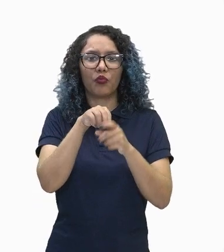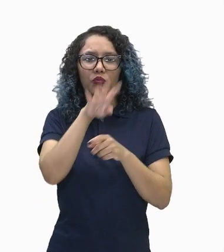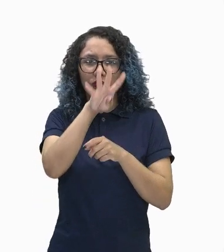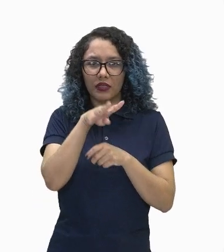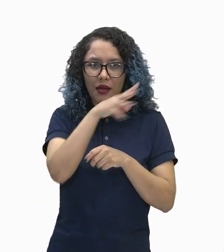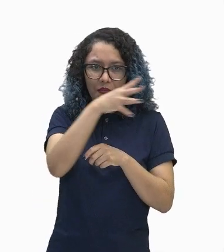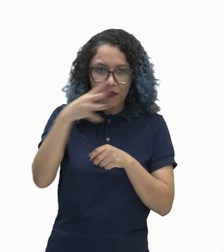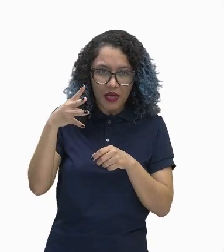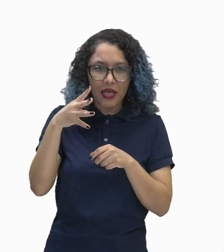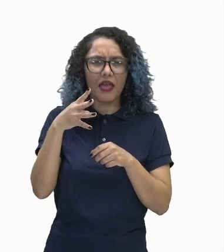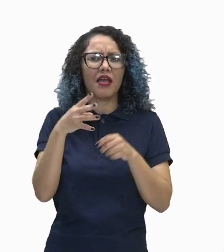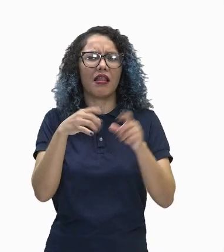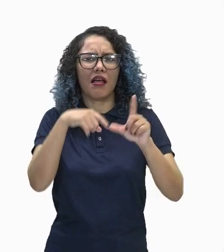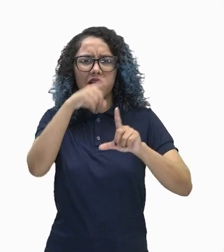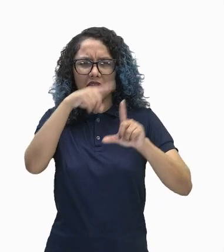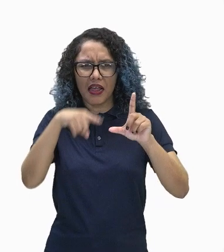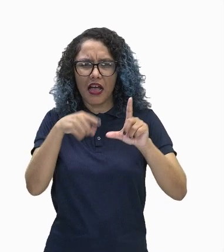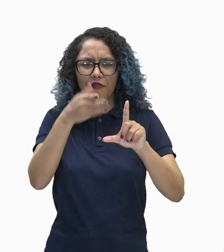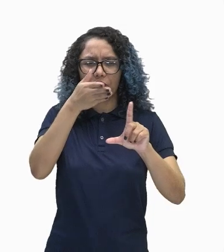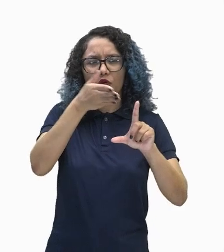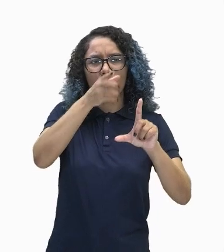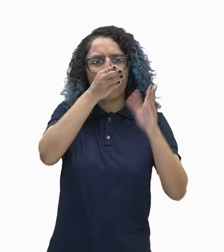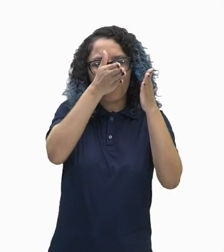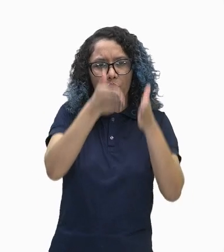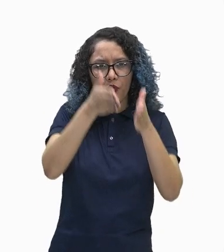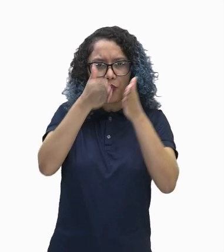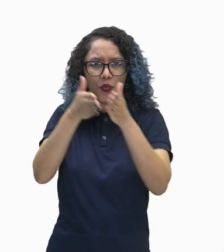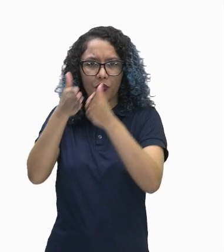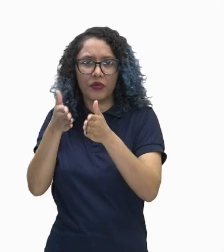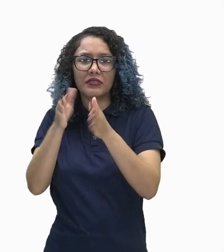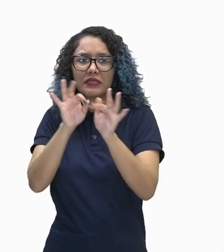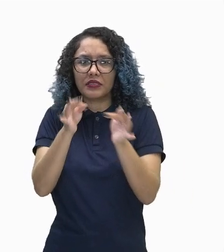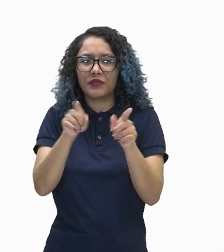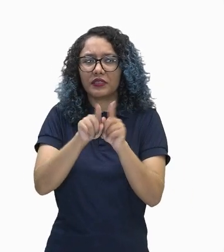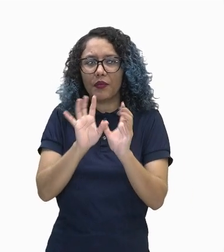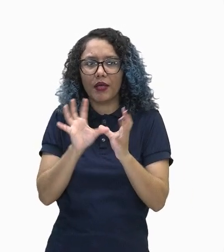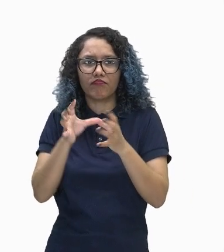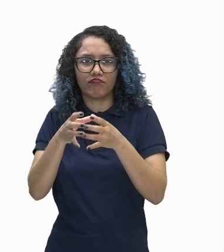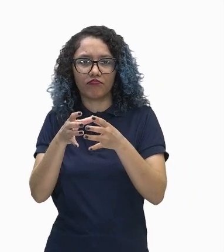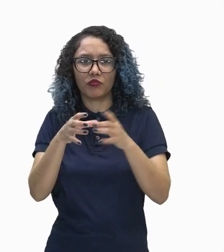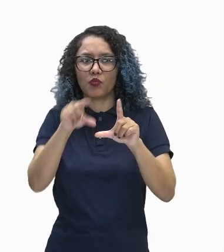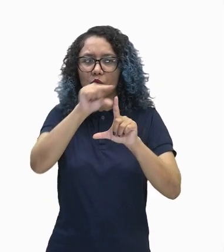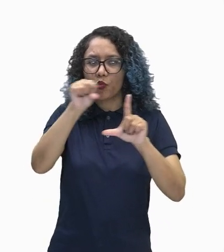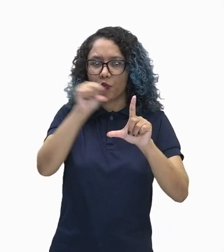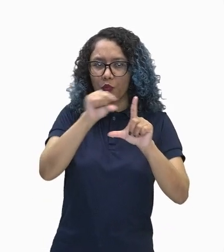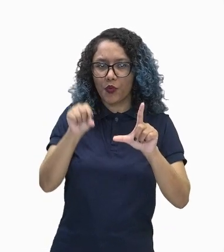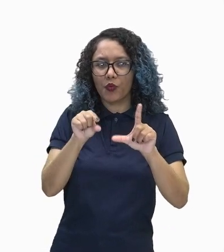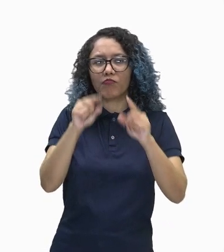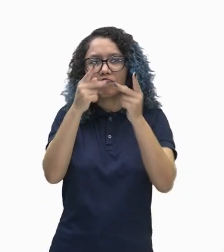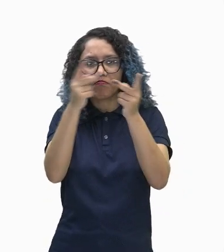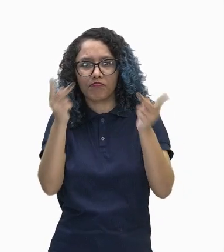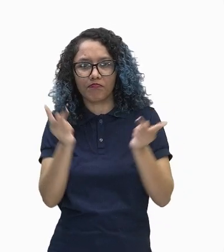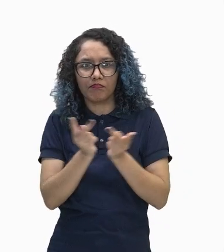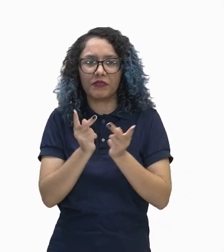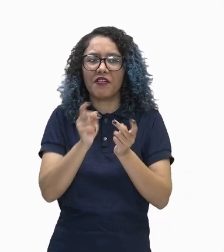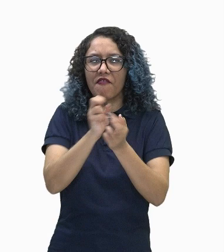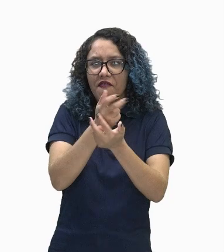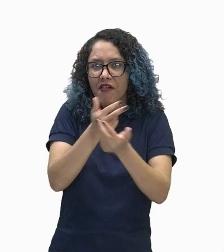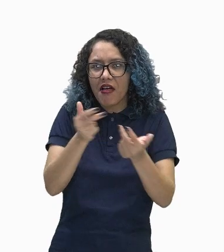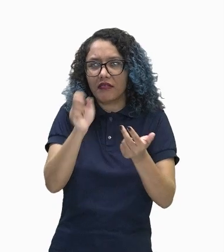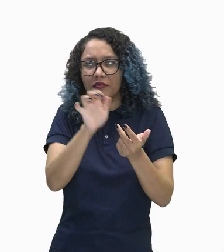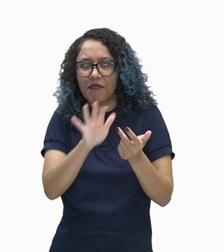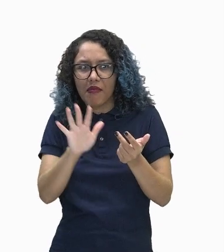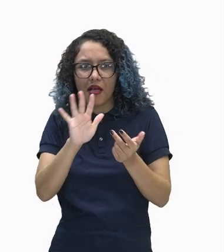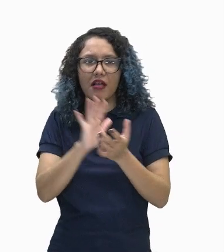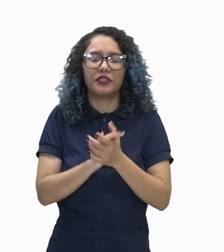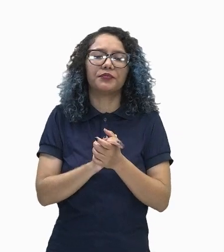entrada, gráficos de colunas simples e agrupadas, gráficos de barras e de setores e gráficos pictóricos.